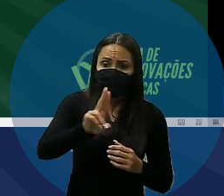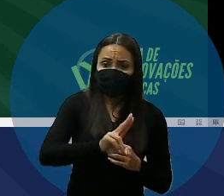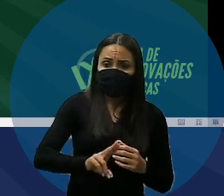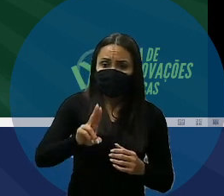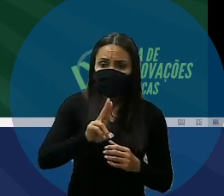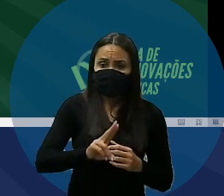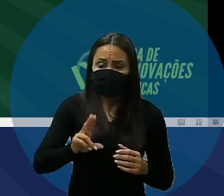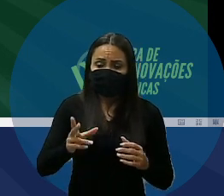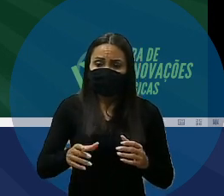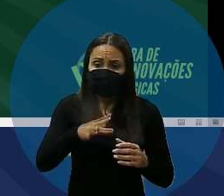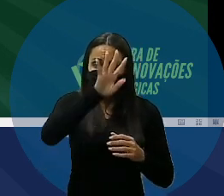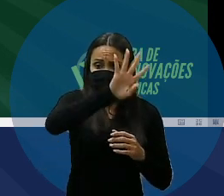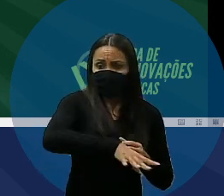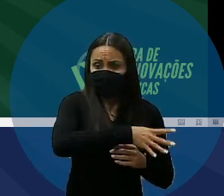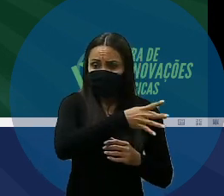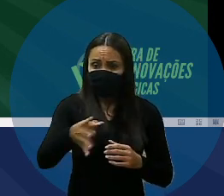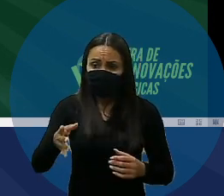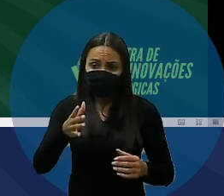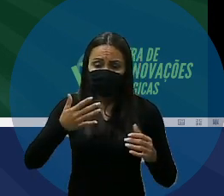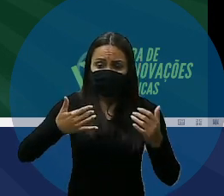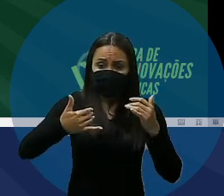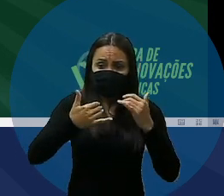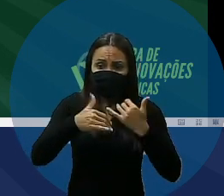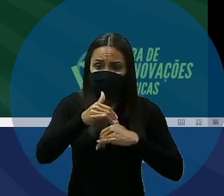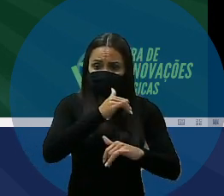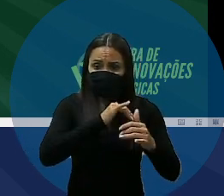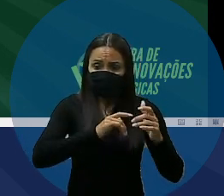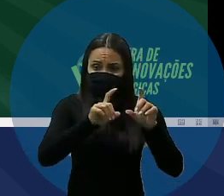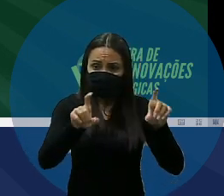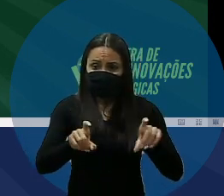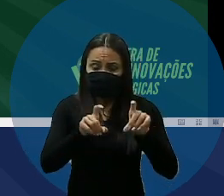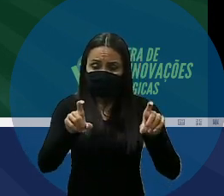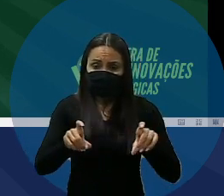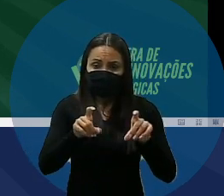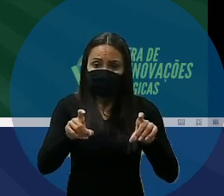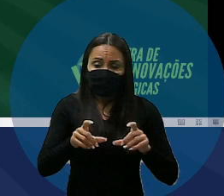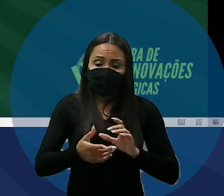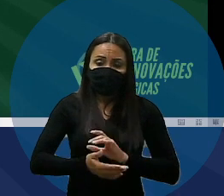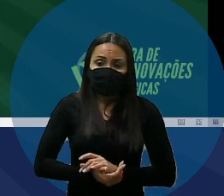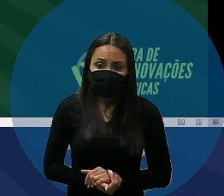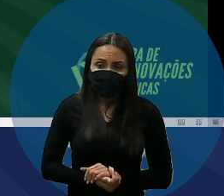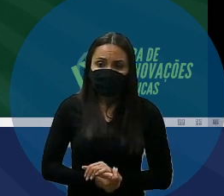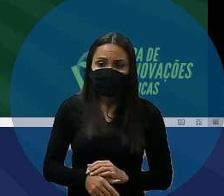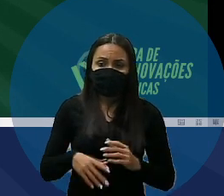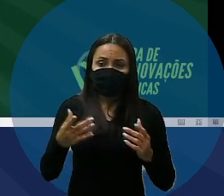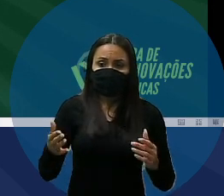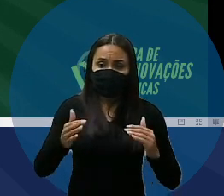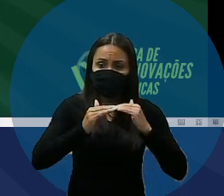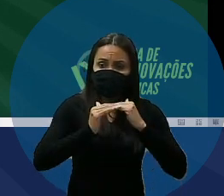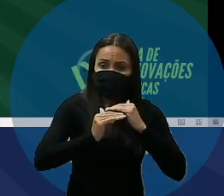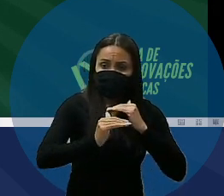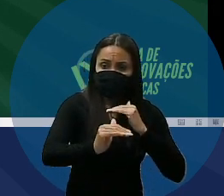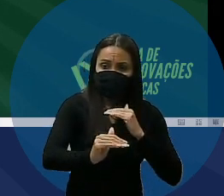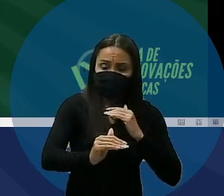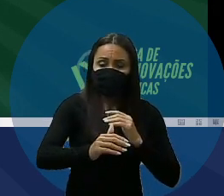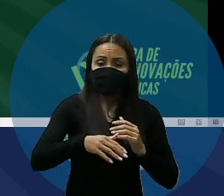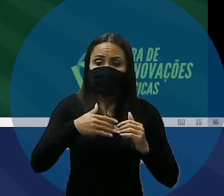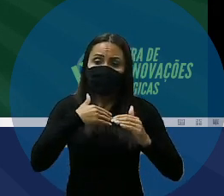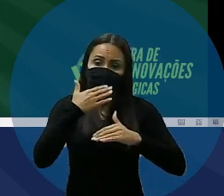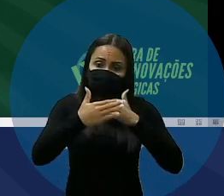eletrônica e visualizar por meio de representações gráficas os comportamentos linear e exponencial de algumas